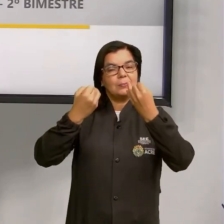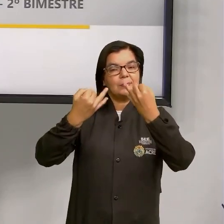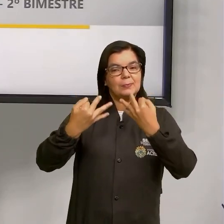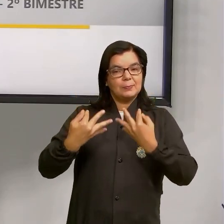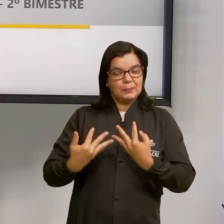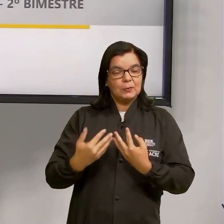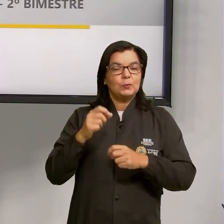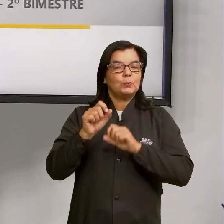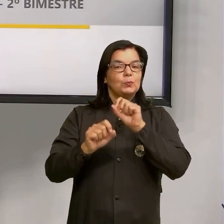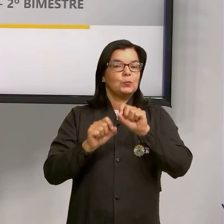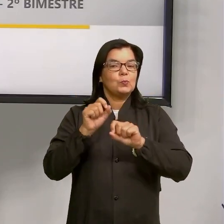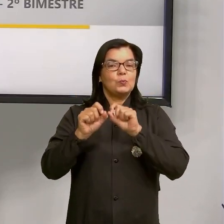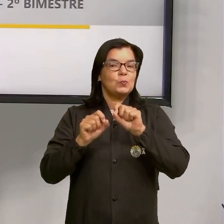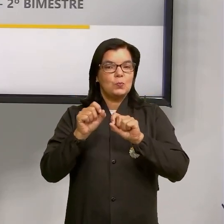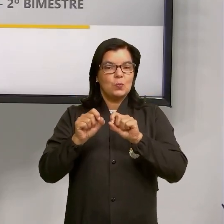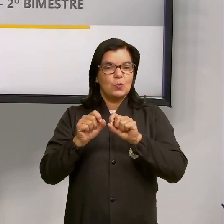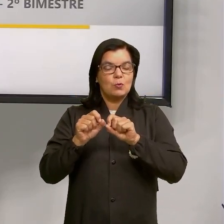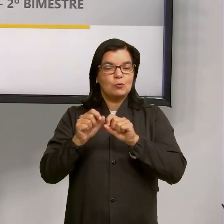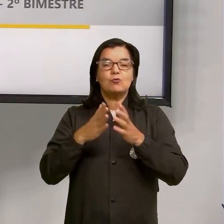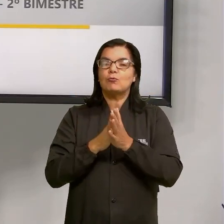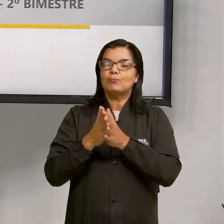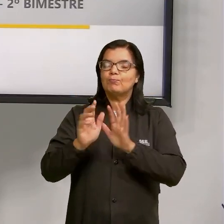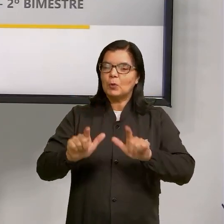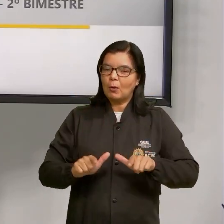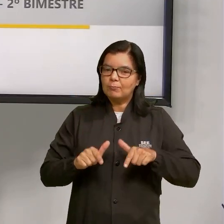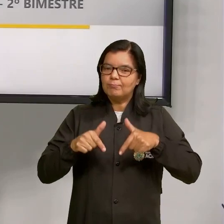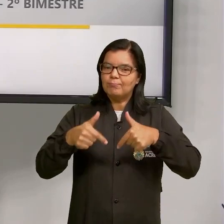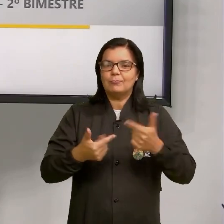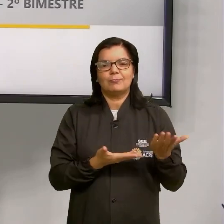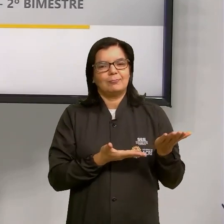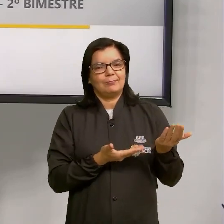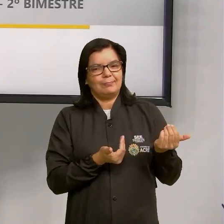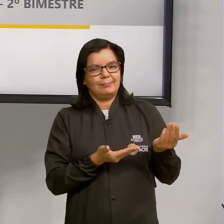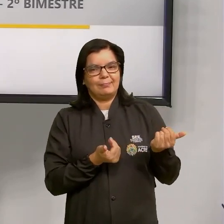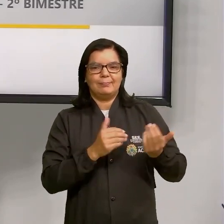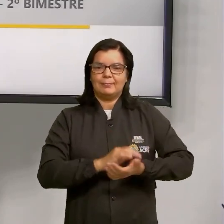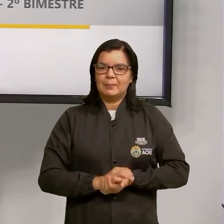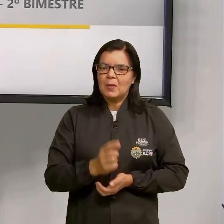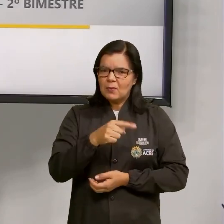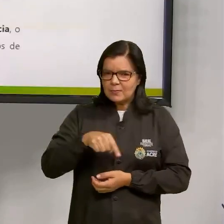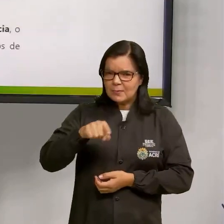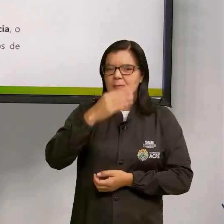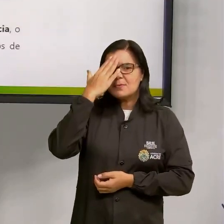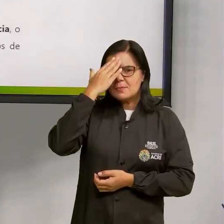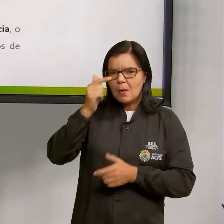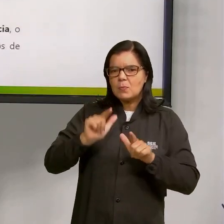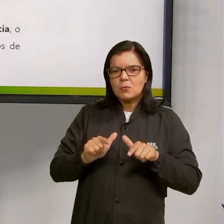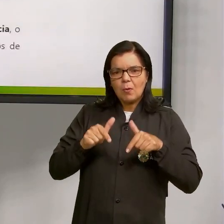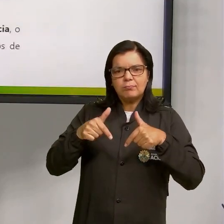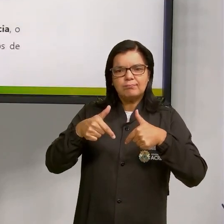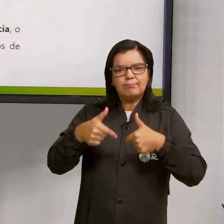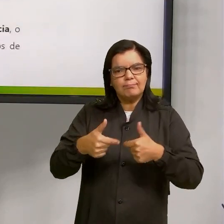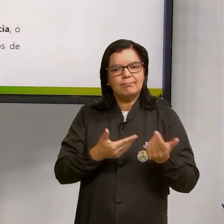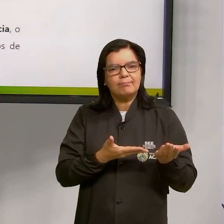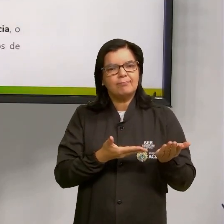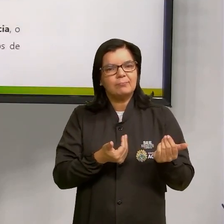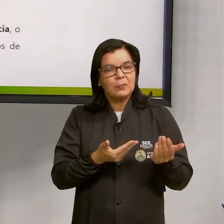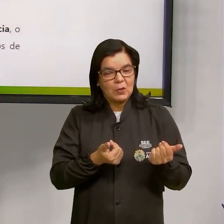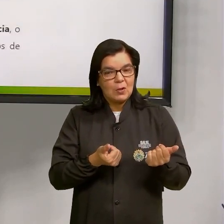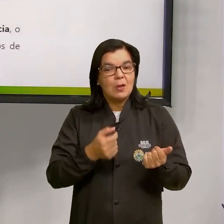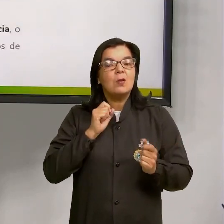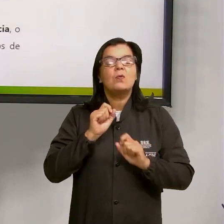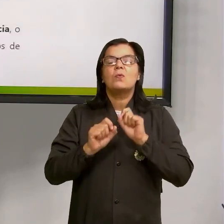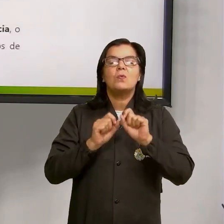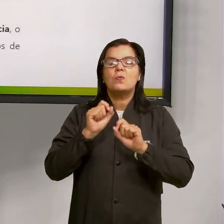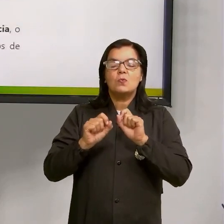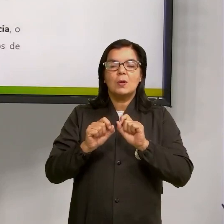a respeito dos movimentos juvenis. Você sabe que os movimentos juvenis, eles